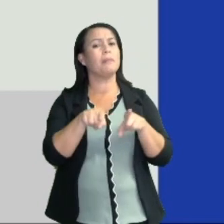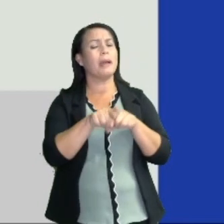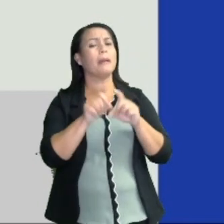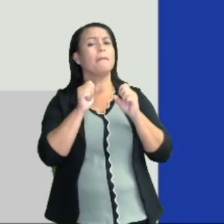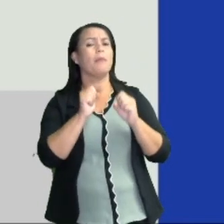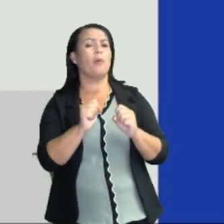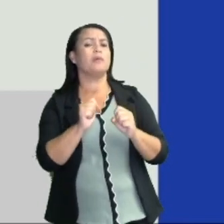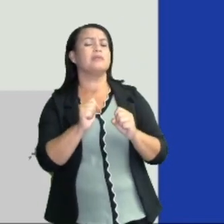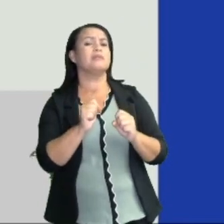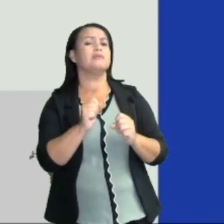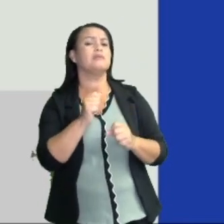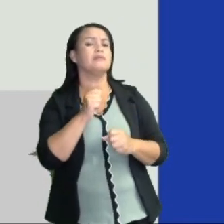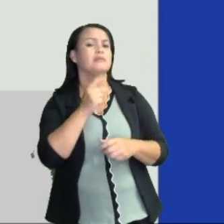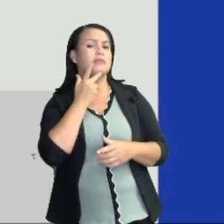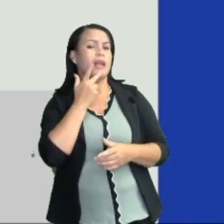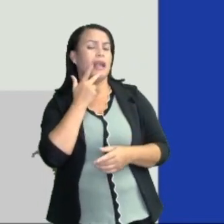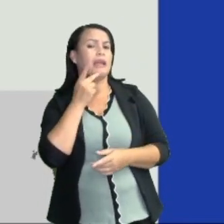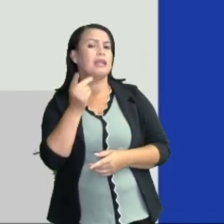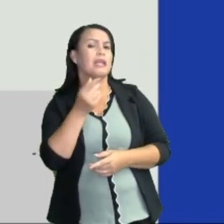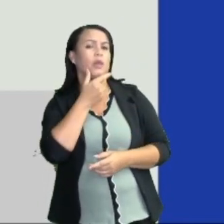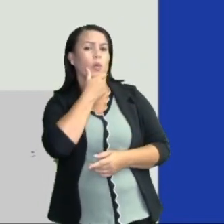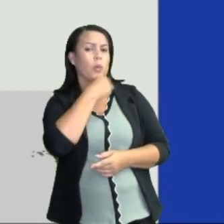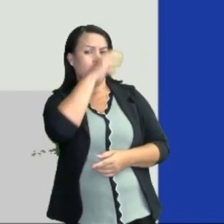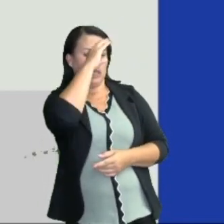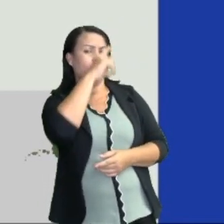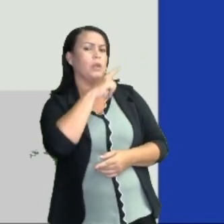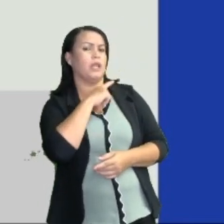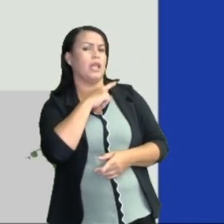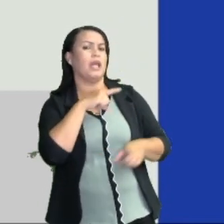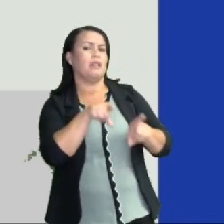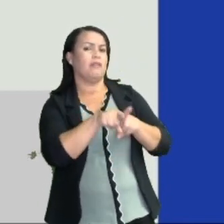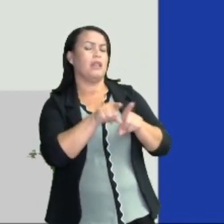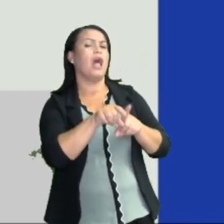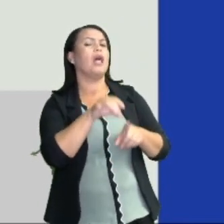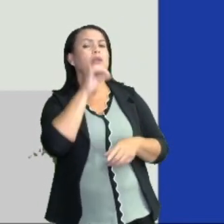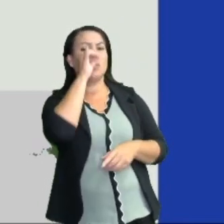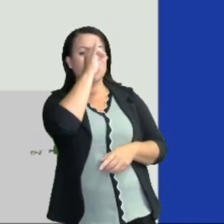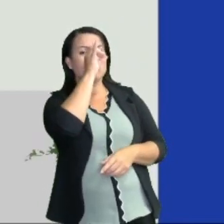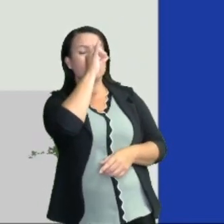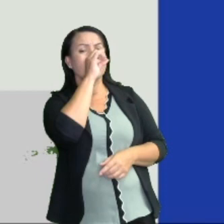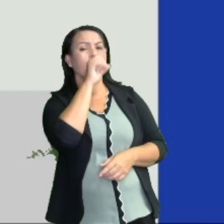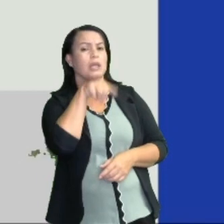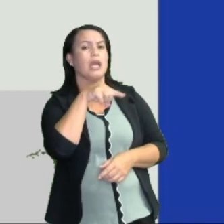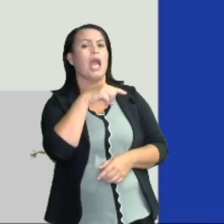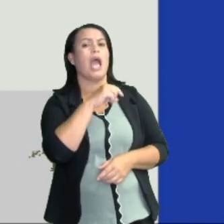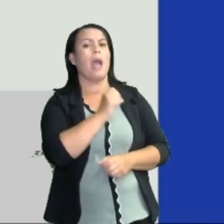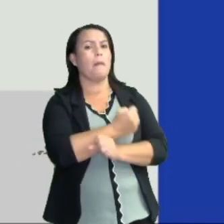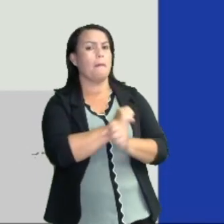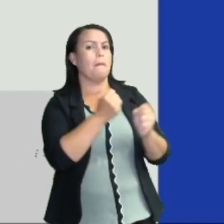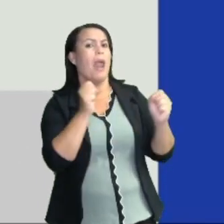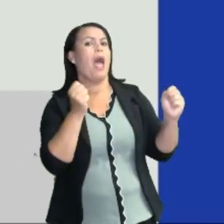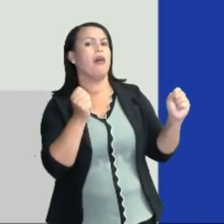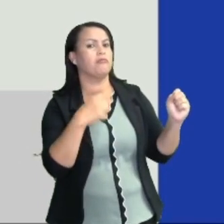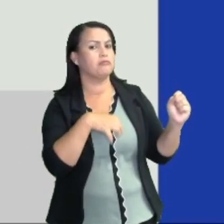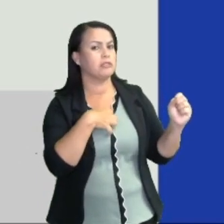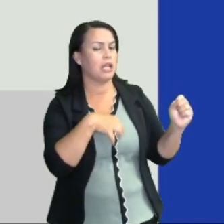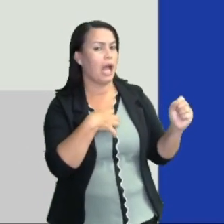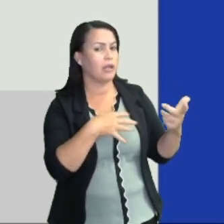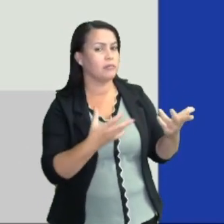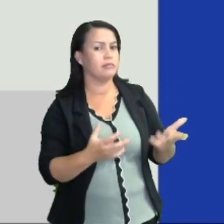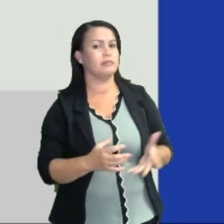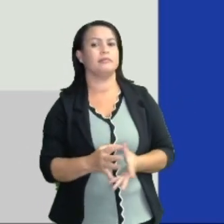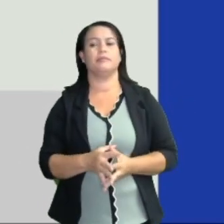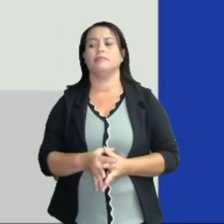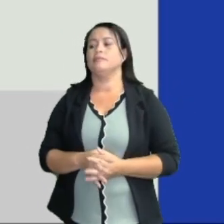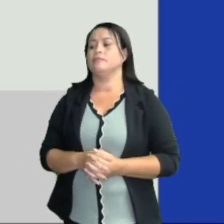tempo, o tio pode realmente ter um suíno que é bravo. Tá certo? Ele pode ter um porco e esse porco realmente ele é muito